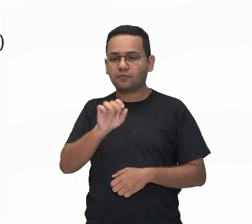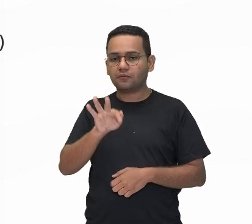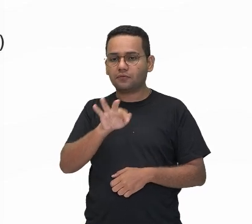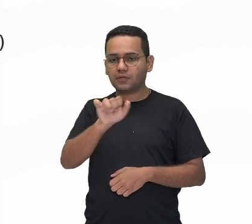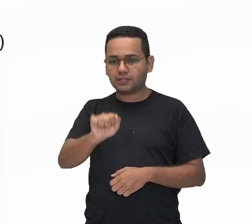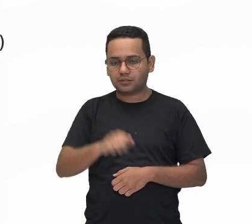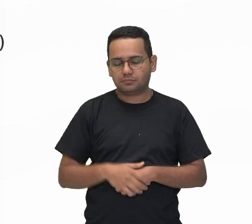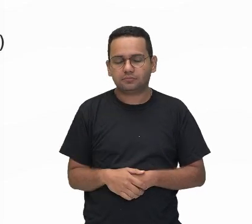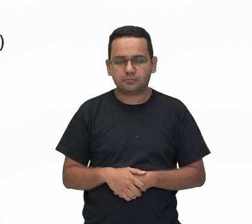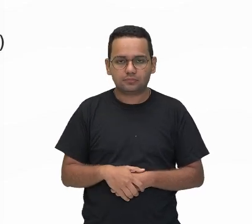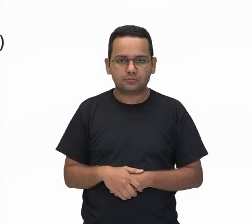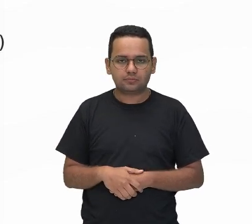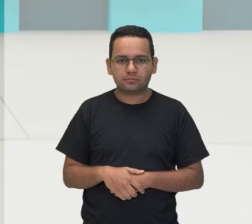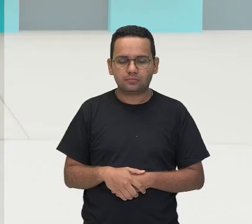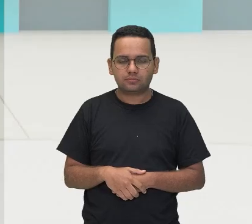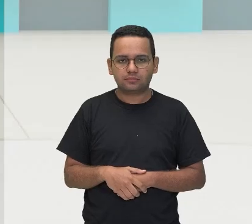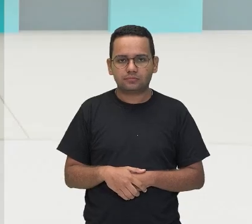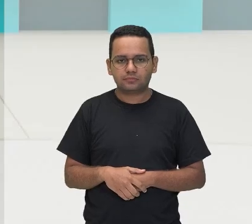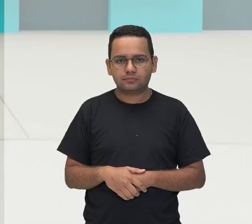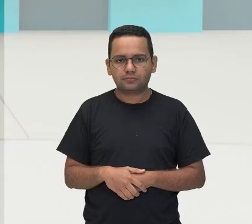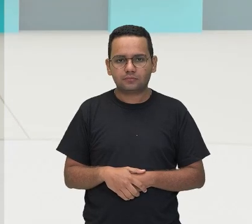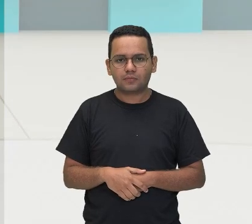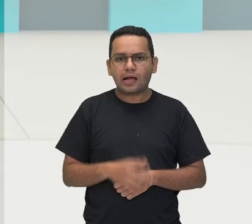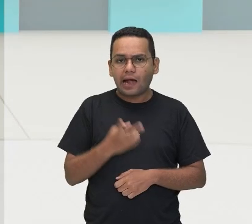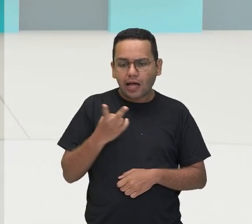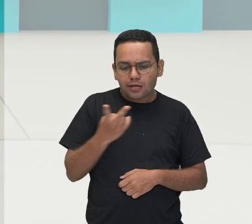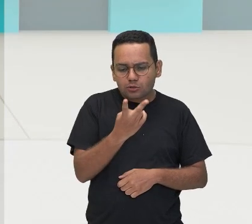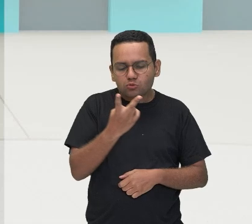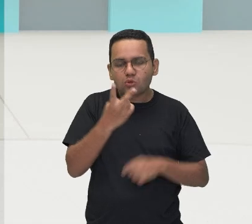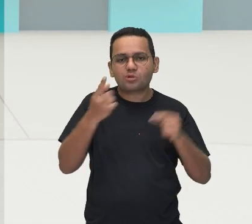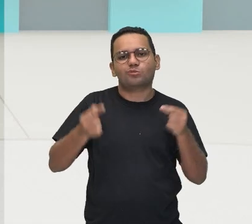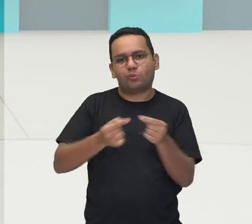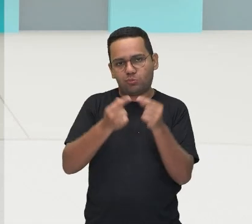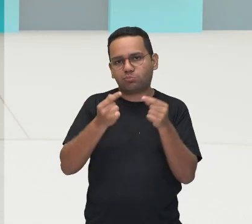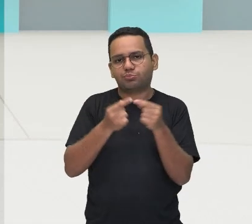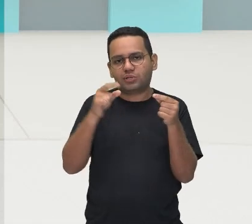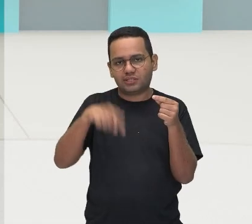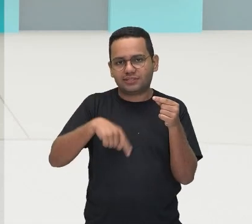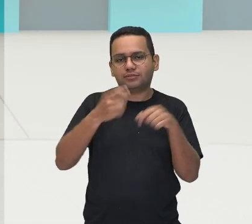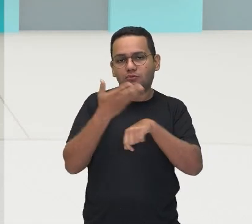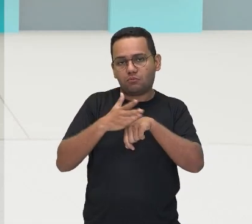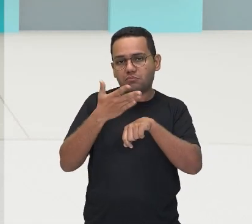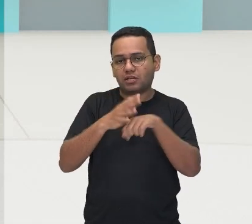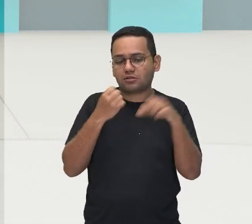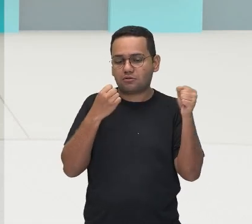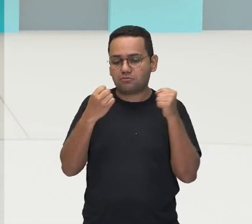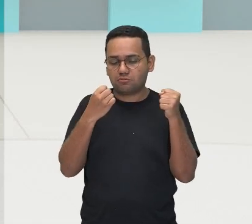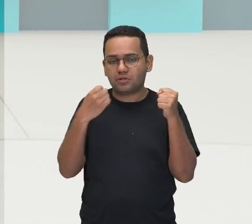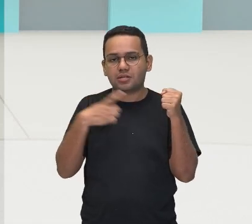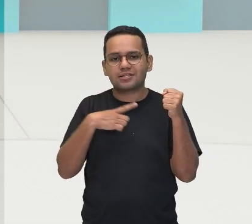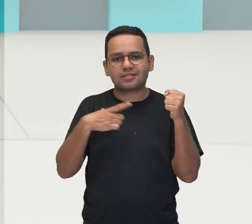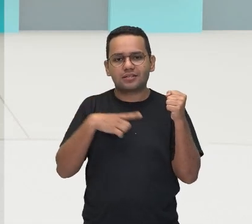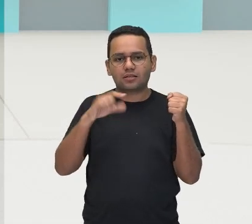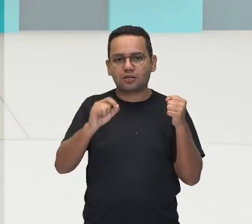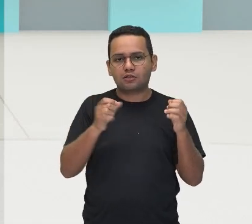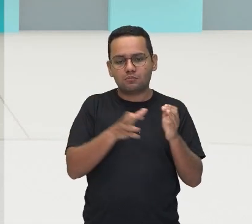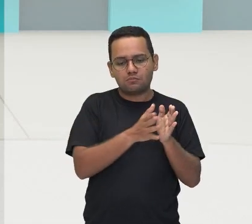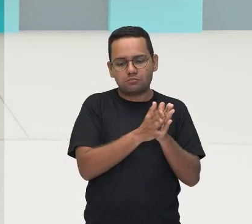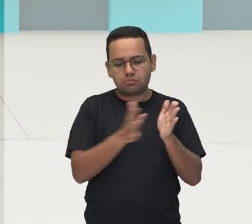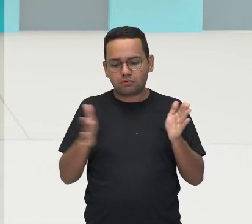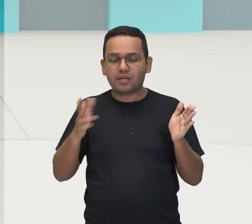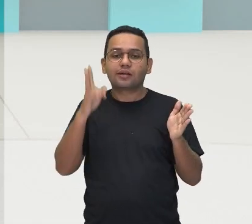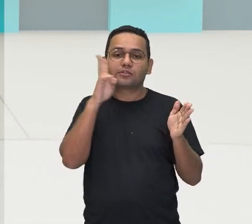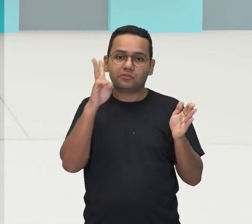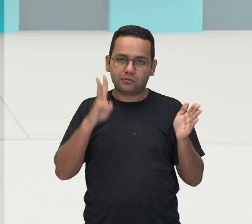caracterizam principalmente as lutas que a gente passa a percorrer ali durante, né,